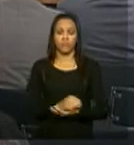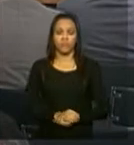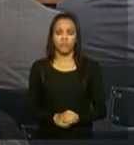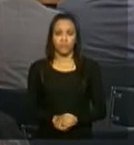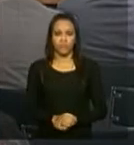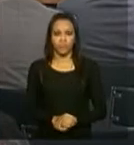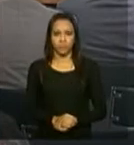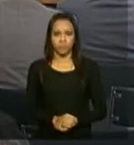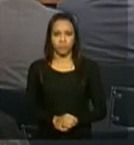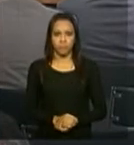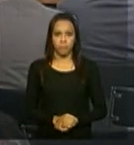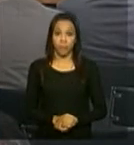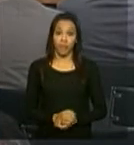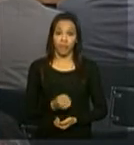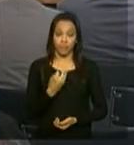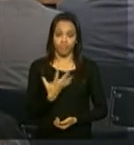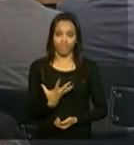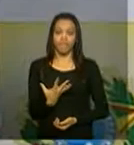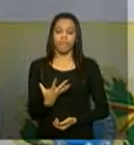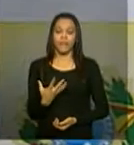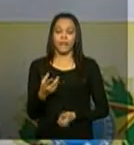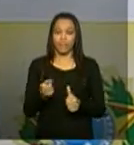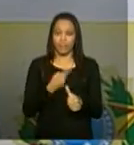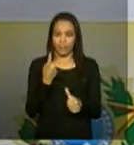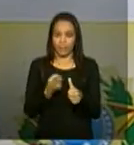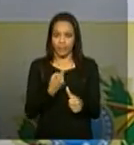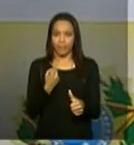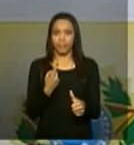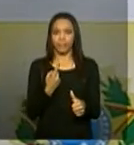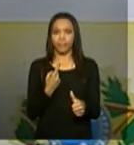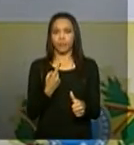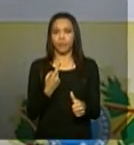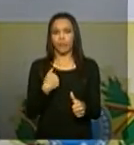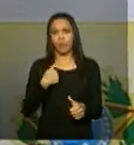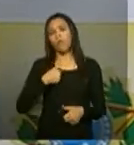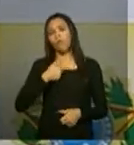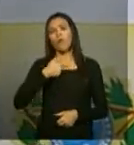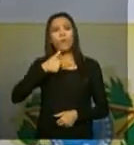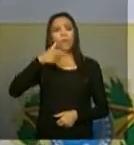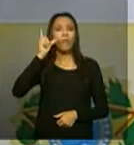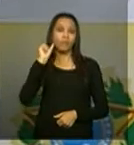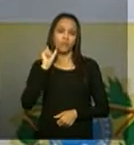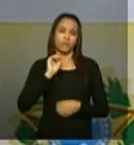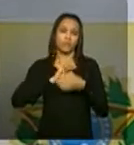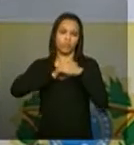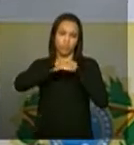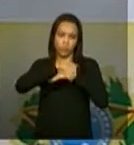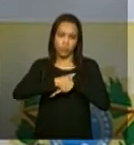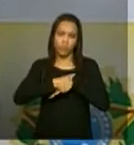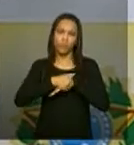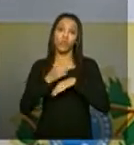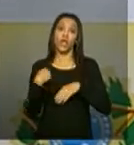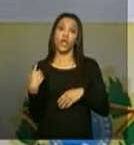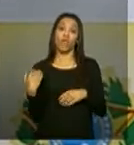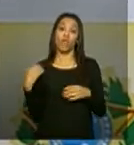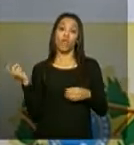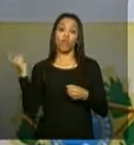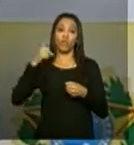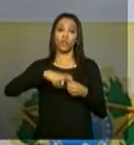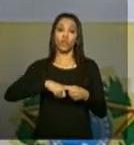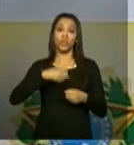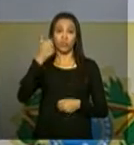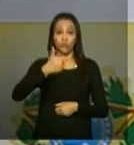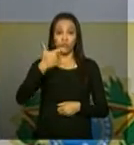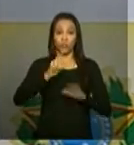bom primeiro lugar eu voltei está ontem à noite do 2º fórum mundial de